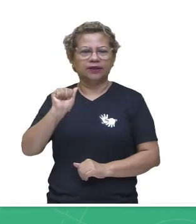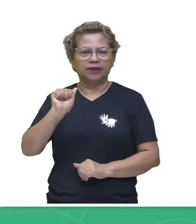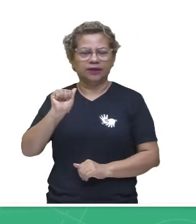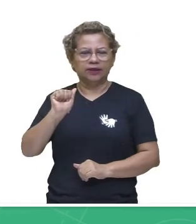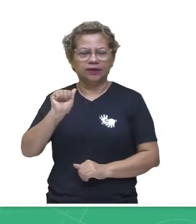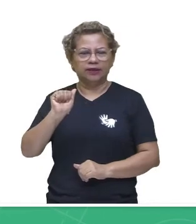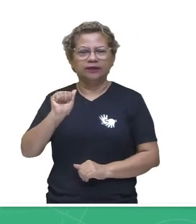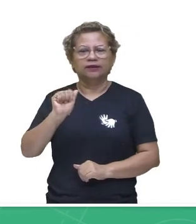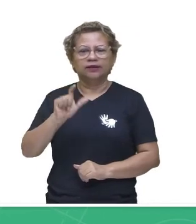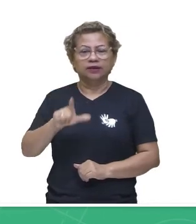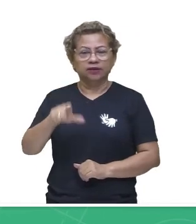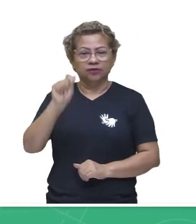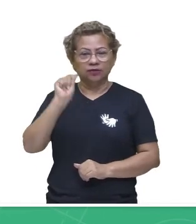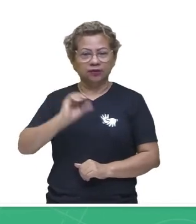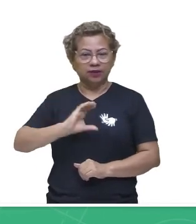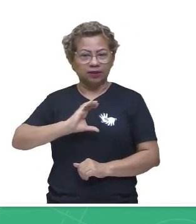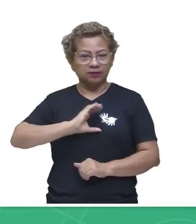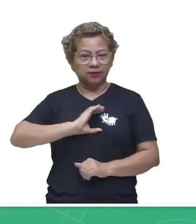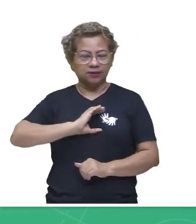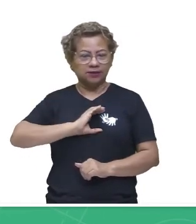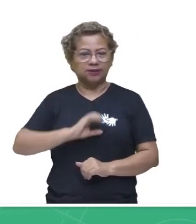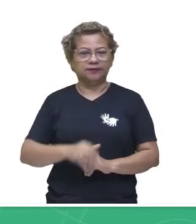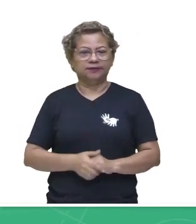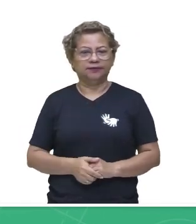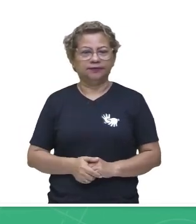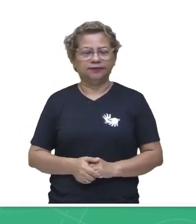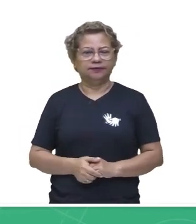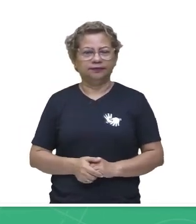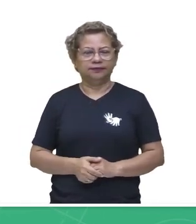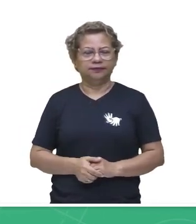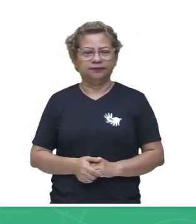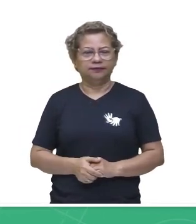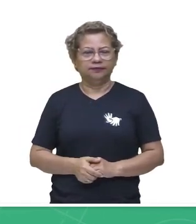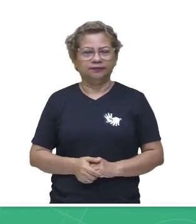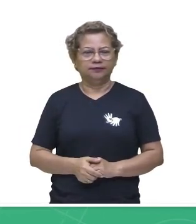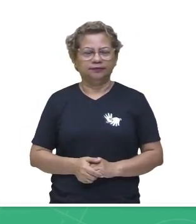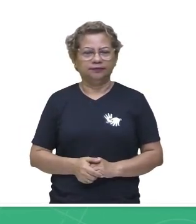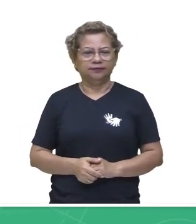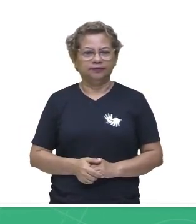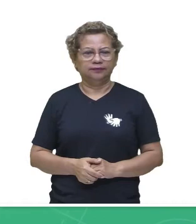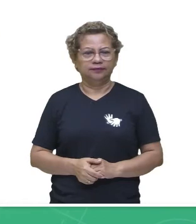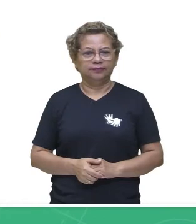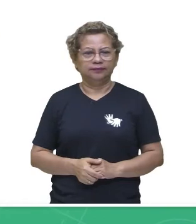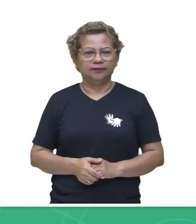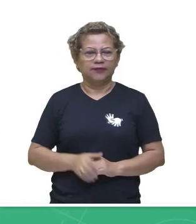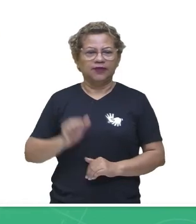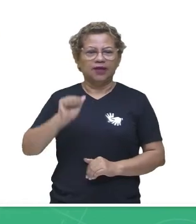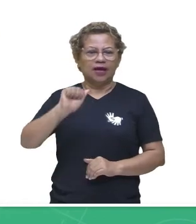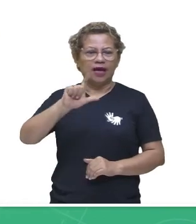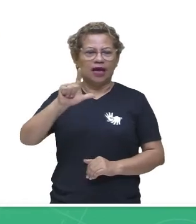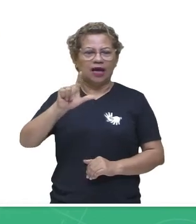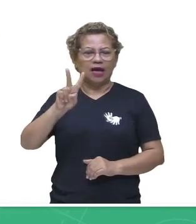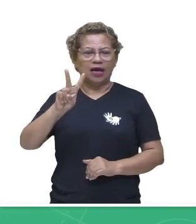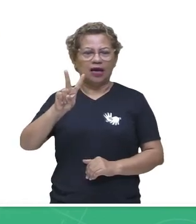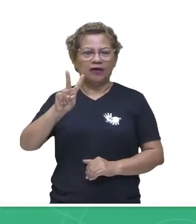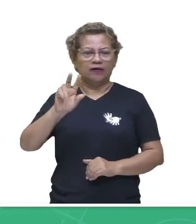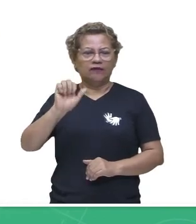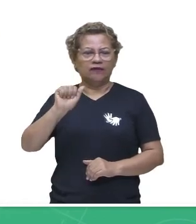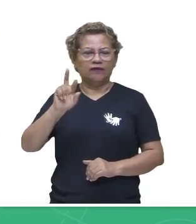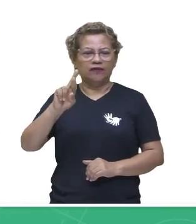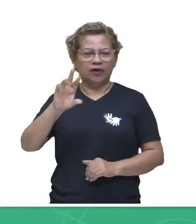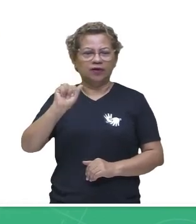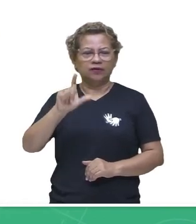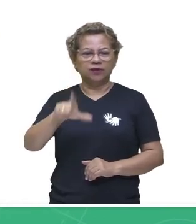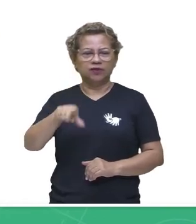A Maria Gabriela, respondeu a letra C. Não é isso, Maria? O Álvaro